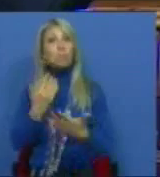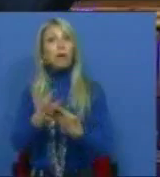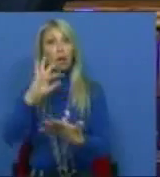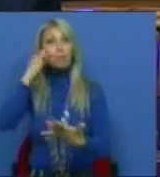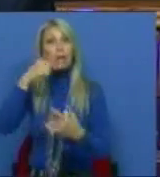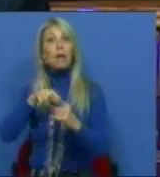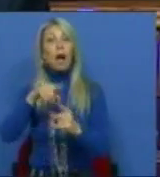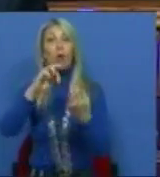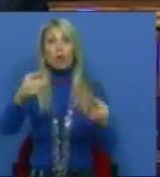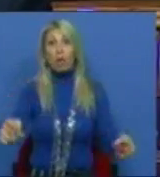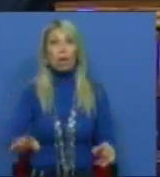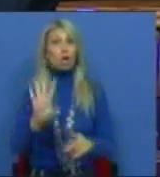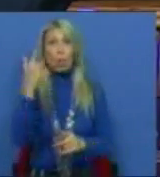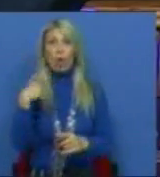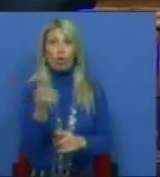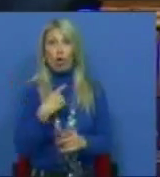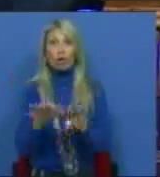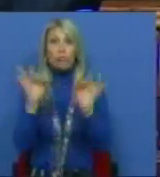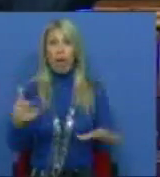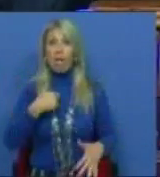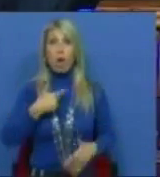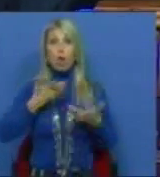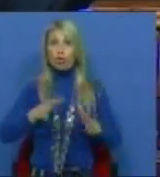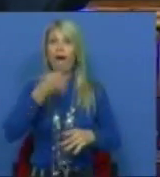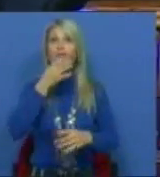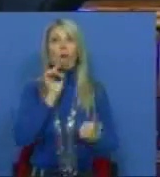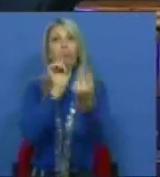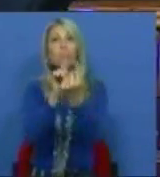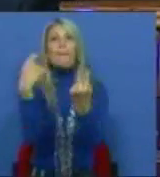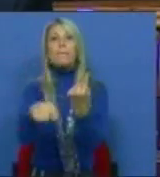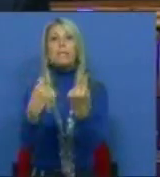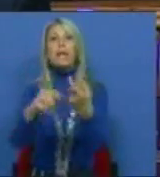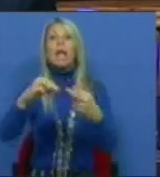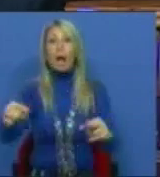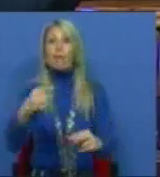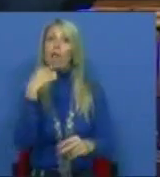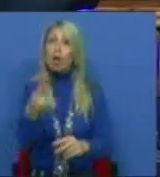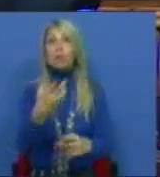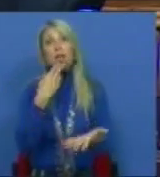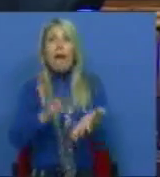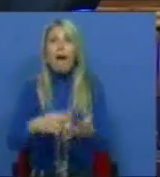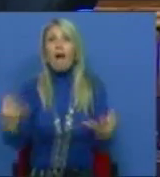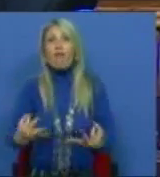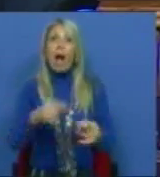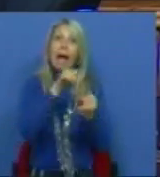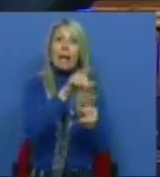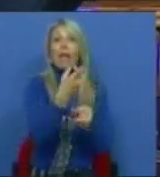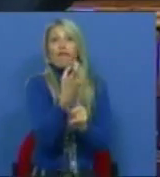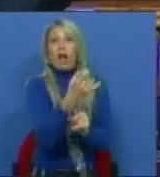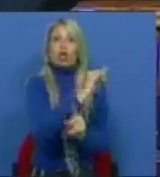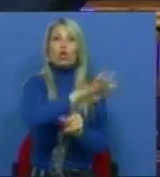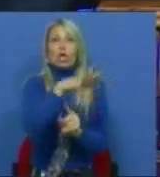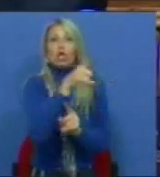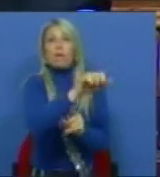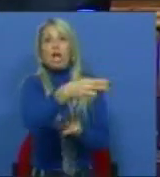Aliás, quando nós, como eu já acontece com frequência, falo com os Presidentes de Câmara, eles vão-me dizendo, de facto, aqui faltam 200 mil euros, no